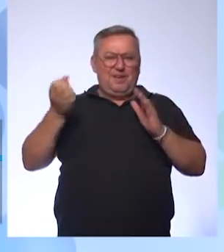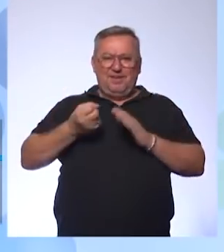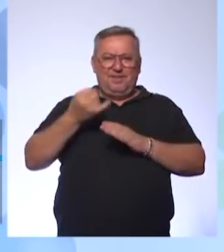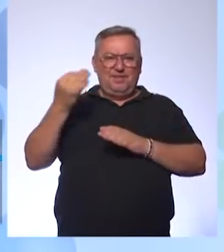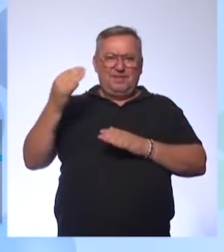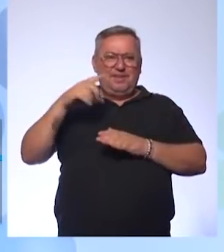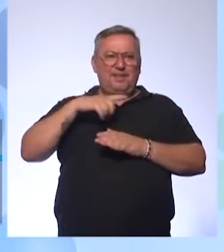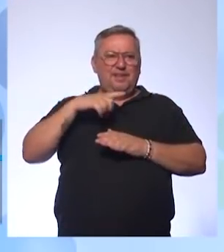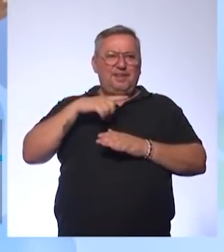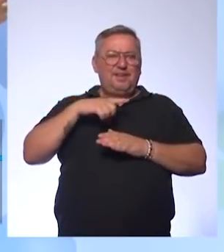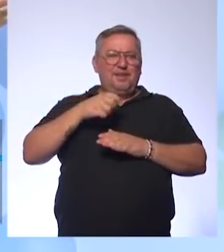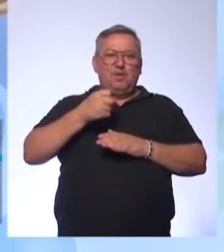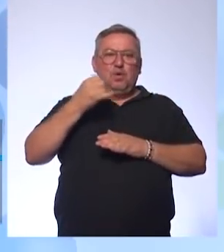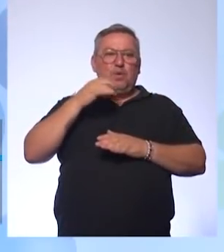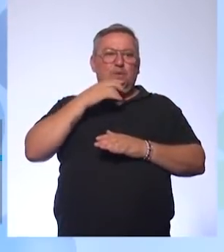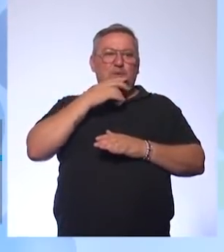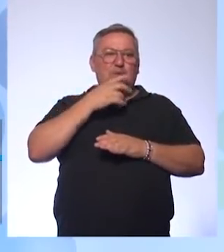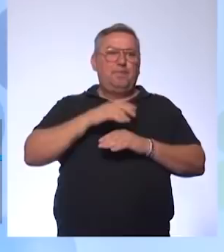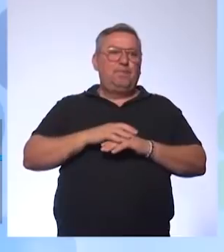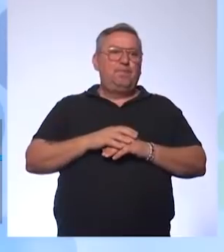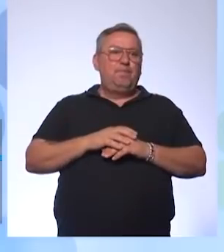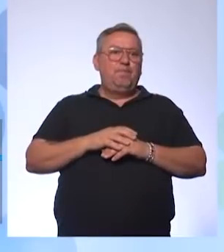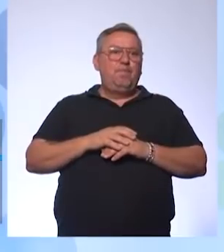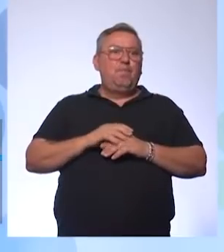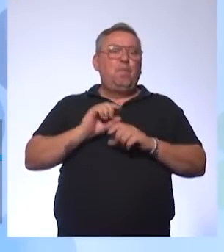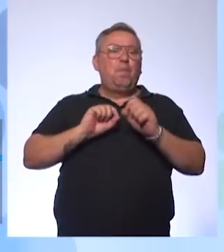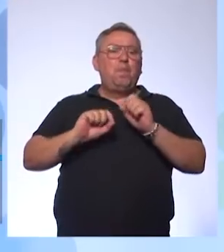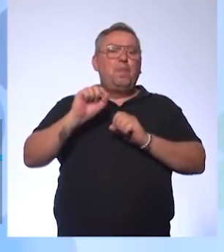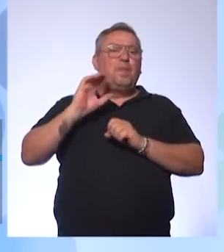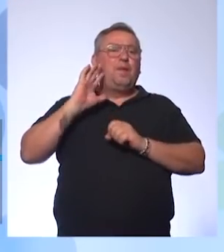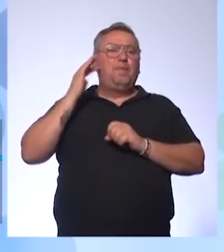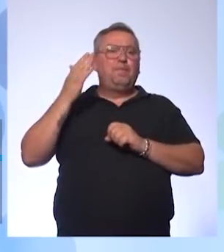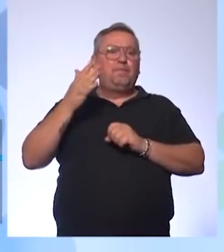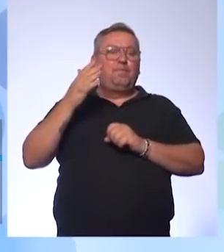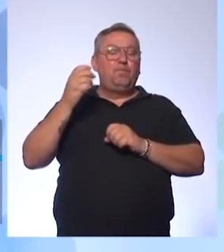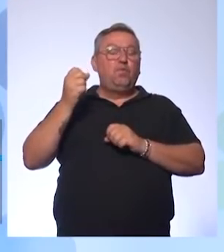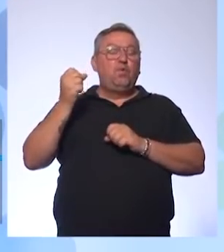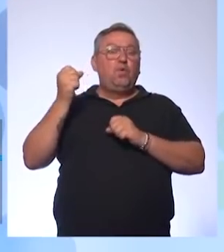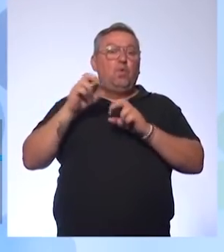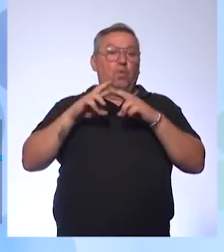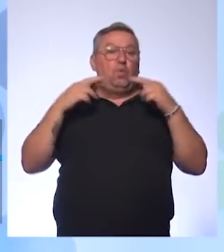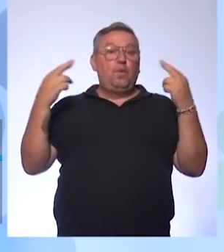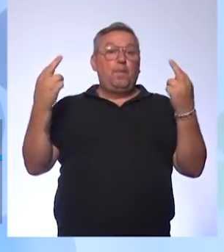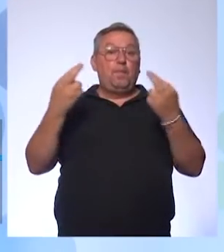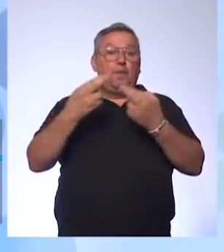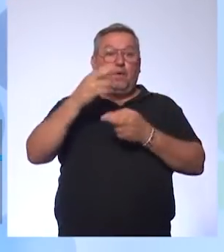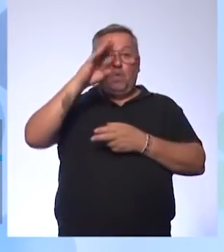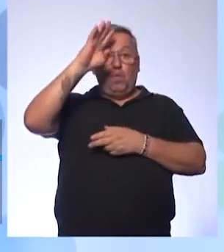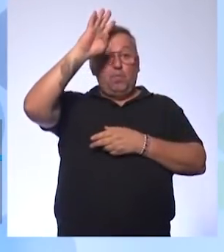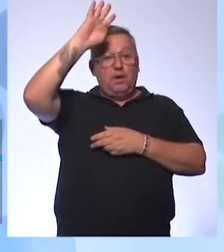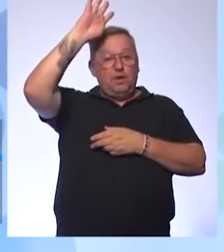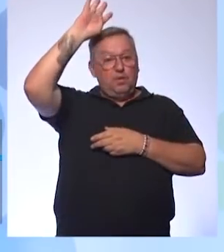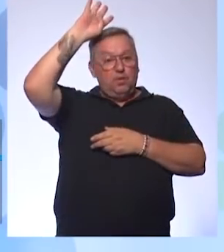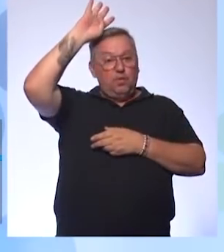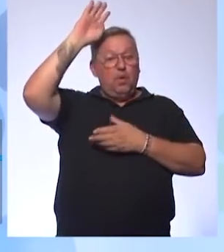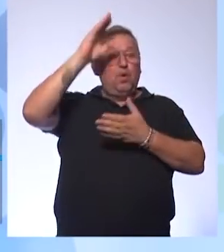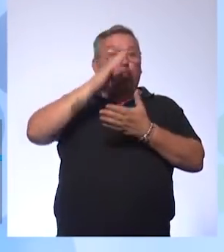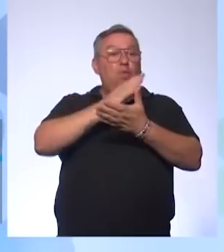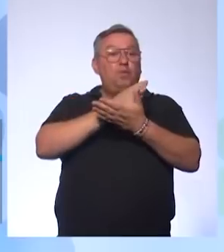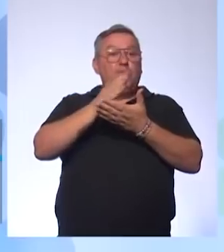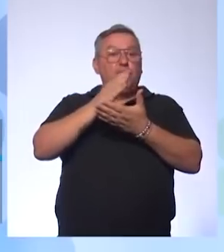Nós tivemos aulas de todos eles. E aí, o Império Romano, que foi o último, o Império Romano começou a